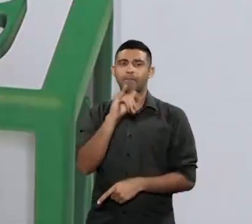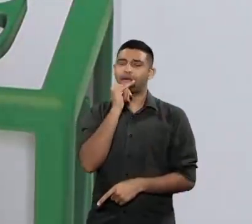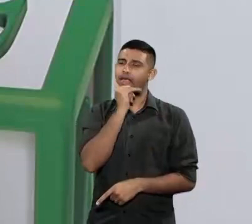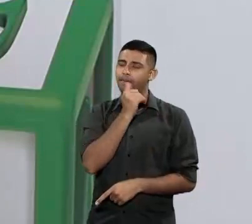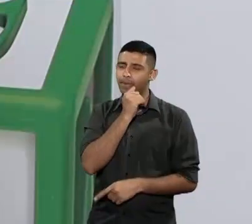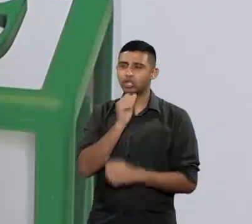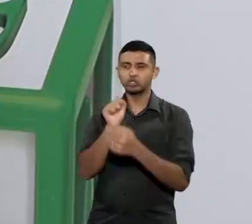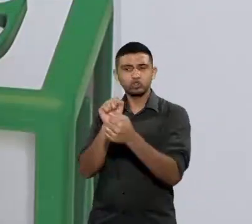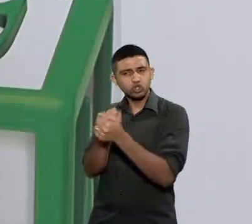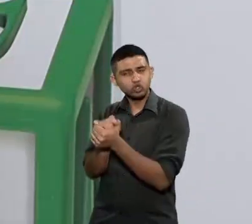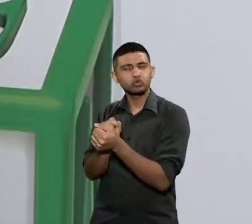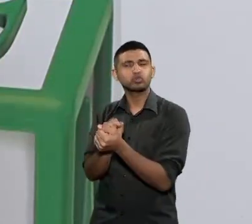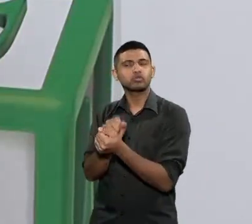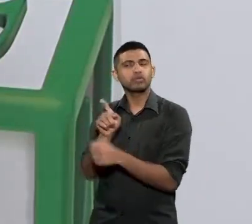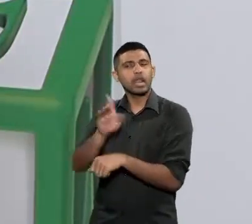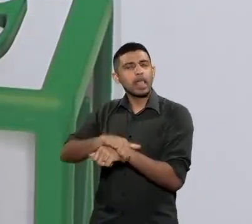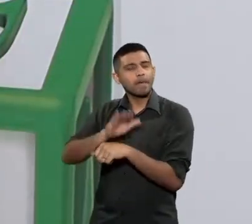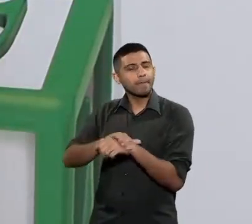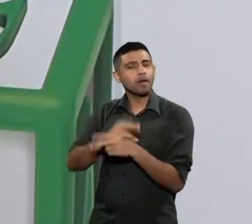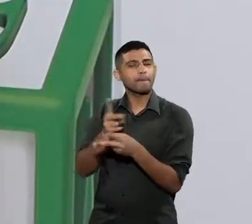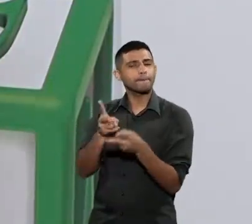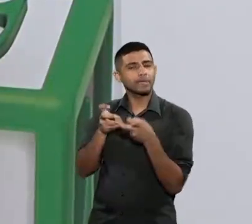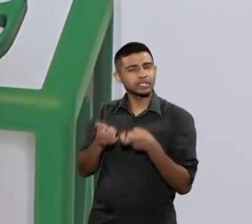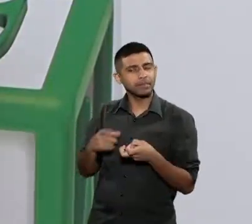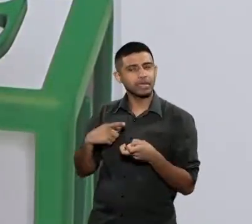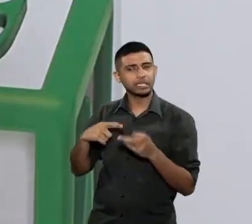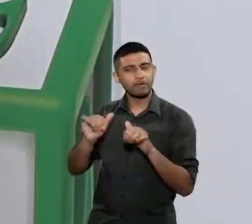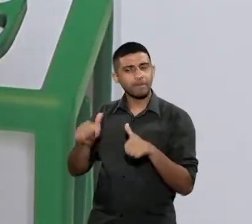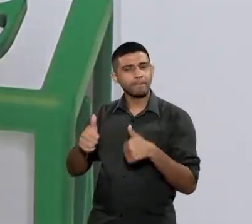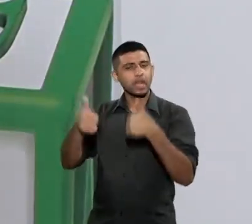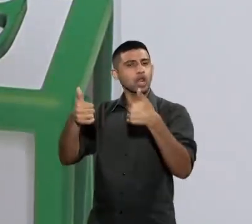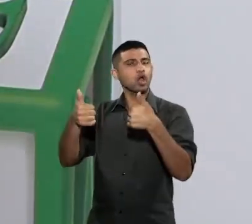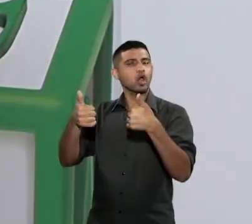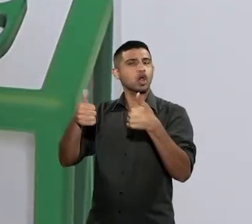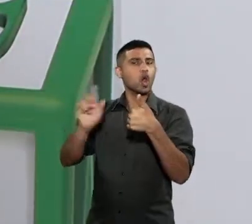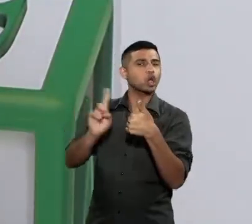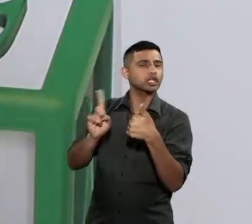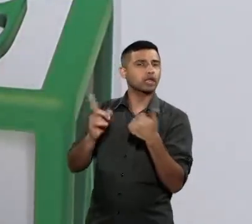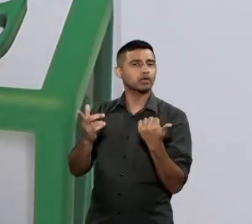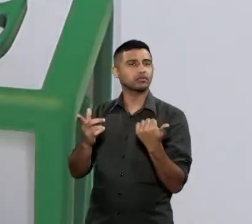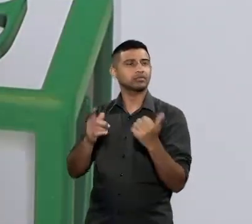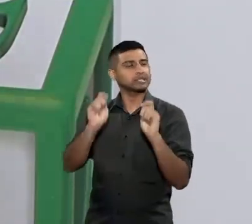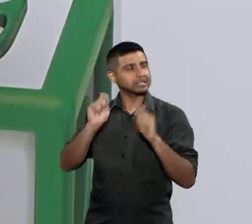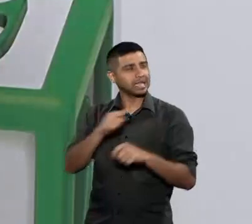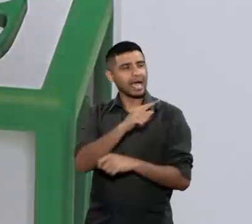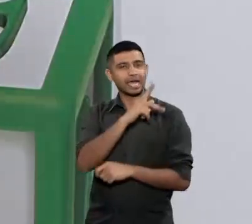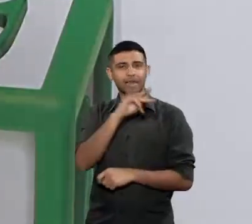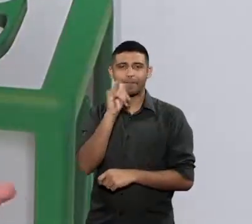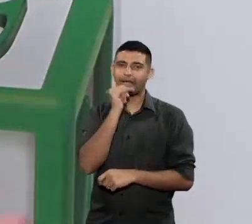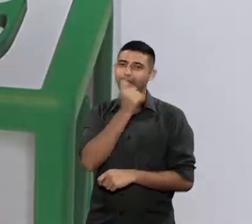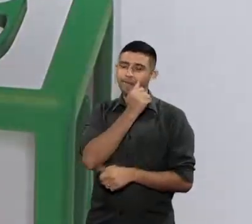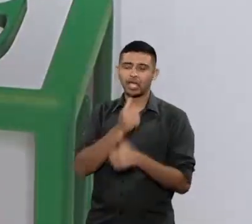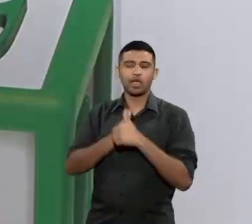responsável tem que estar ao lado para que ele possa perceber se houve melhora, para ele pode acompanhar